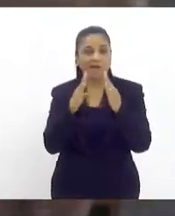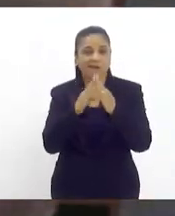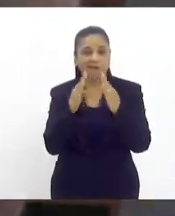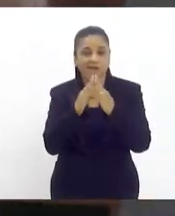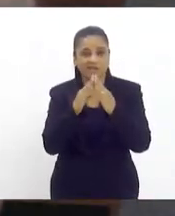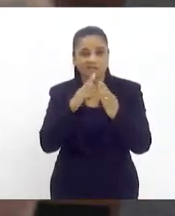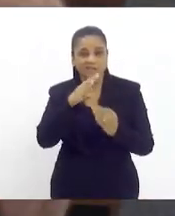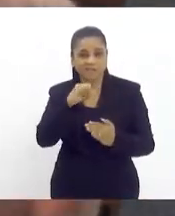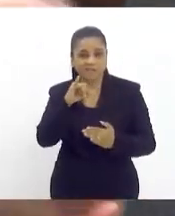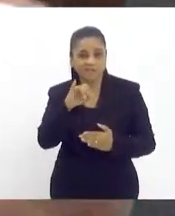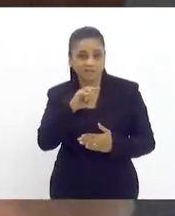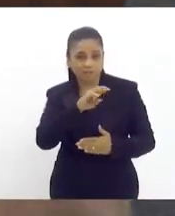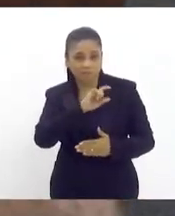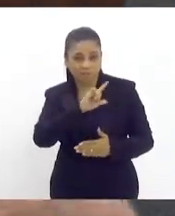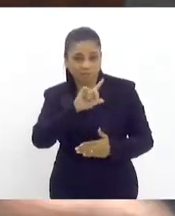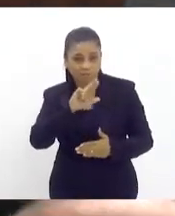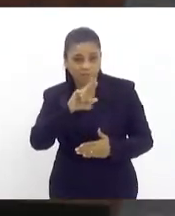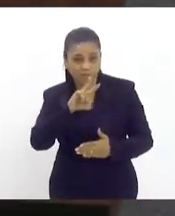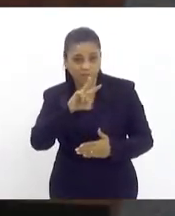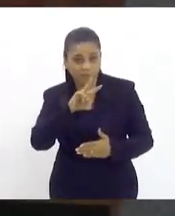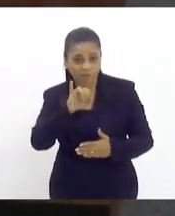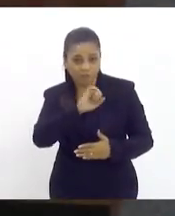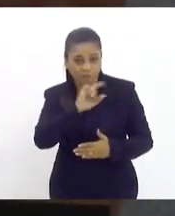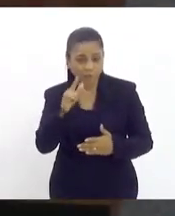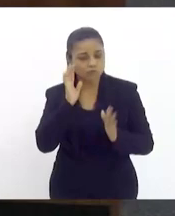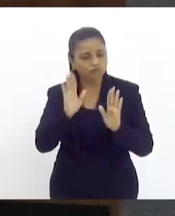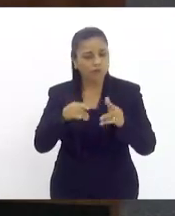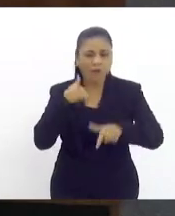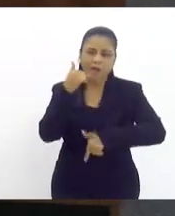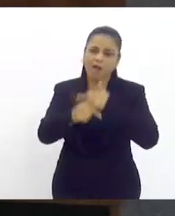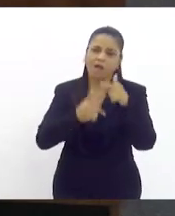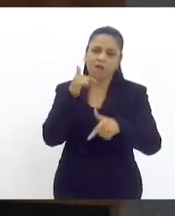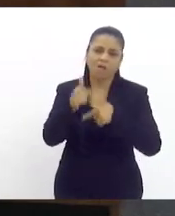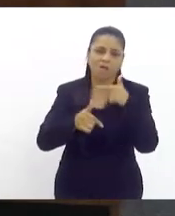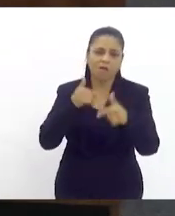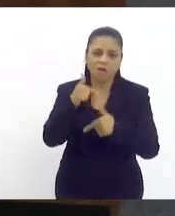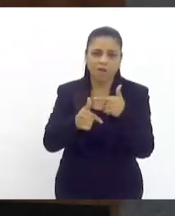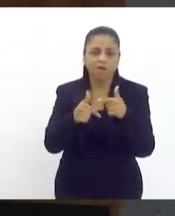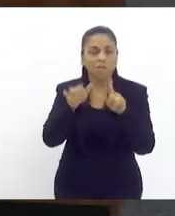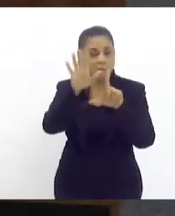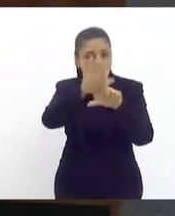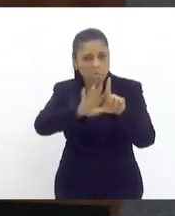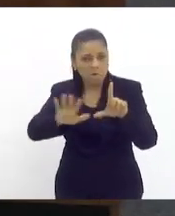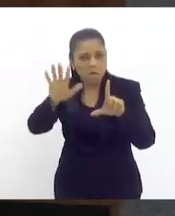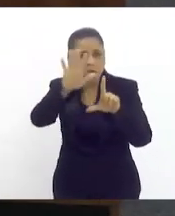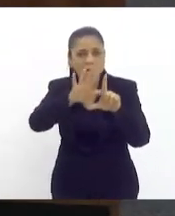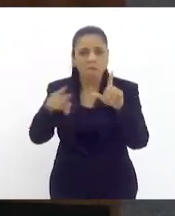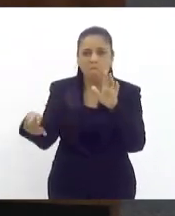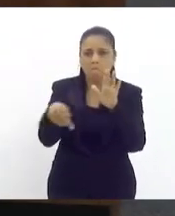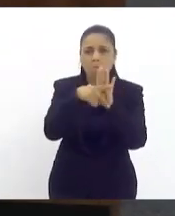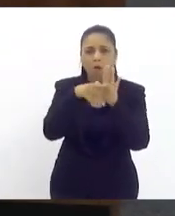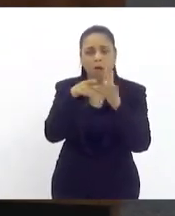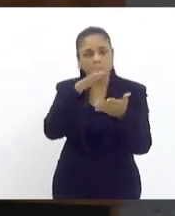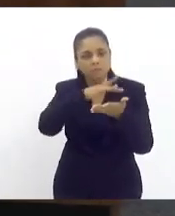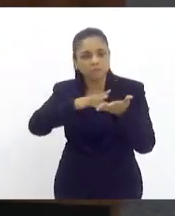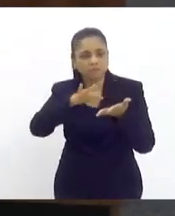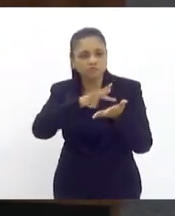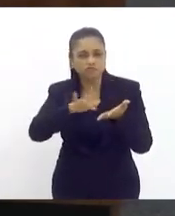ele já faz esse tipo de atividade ele tem uma plataforma digital